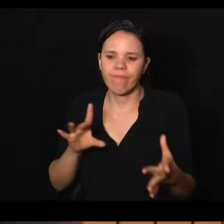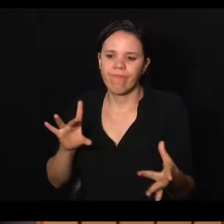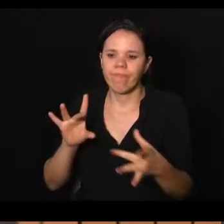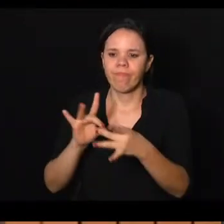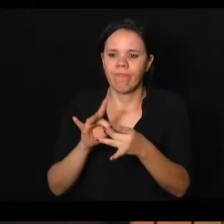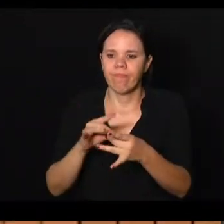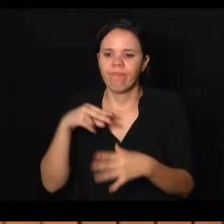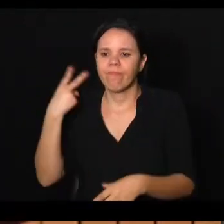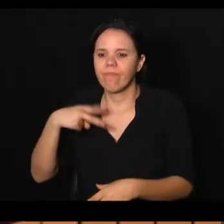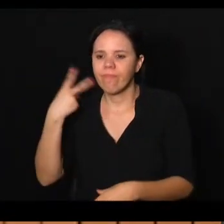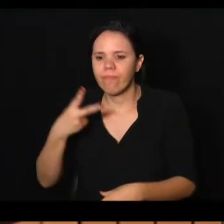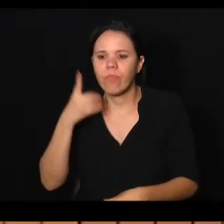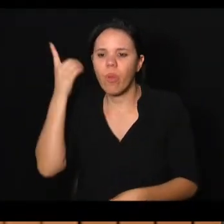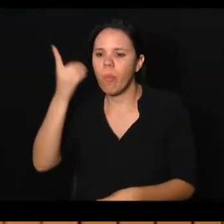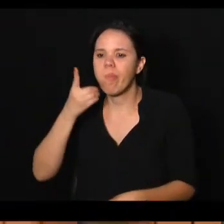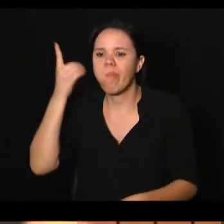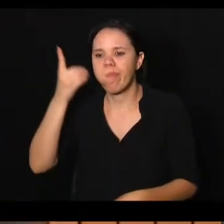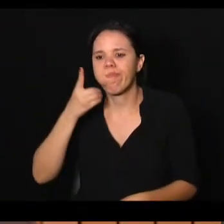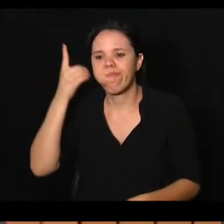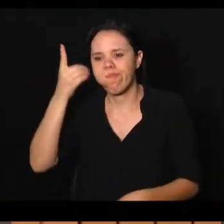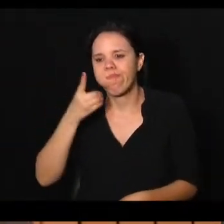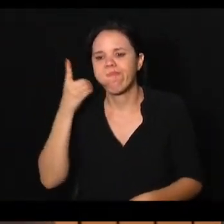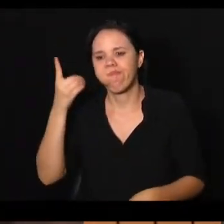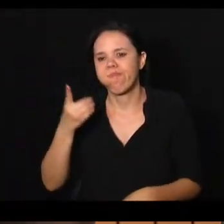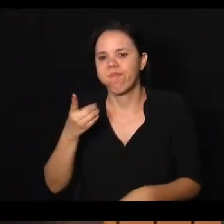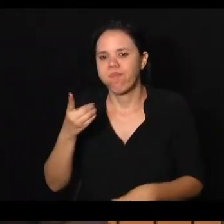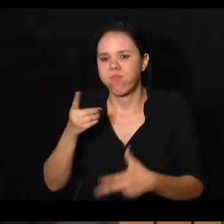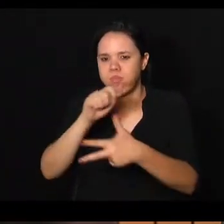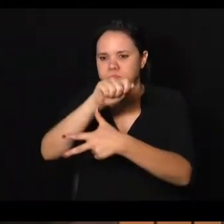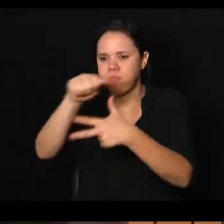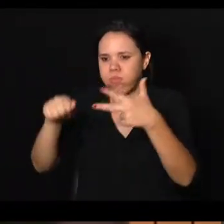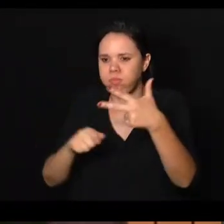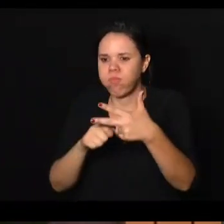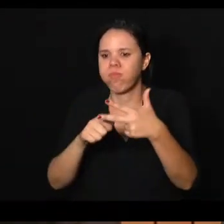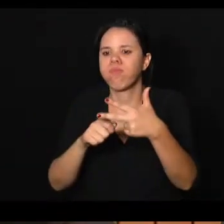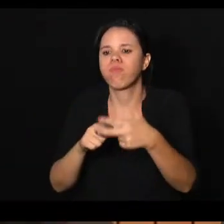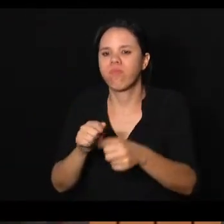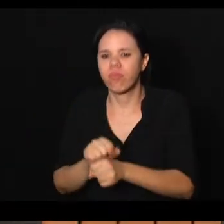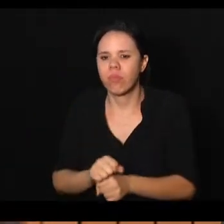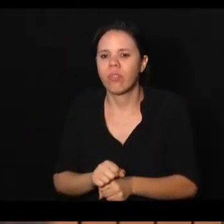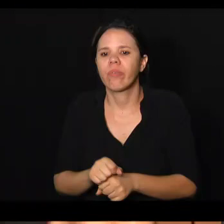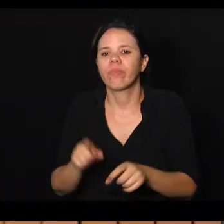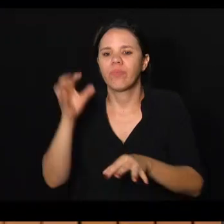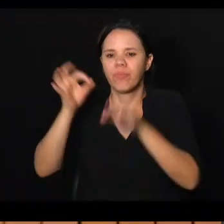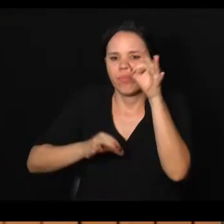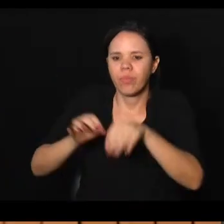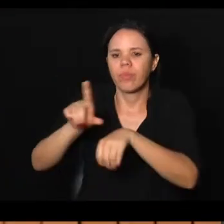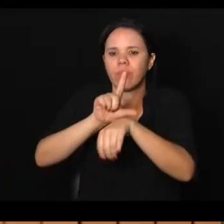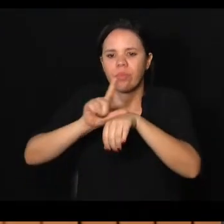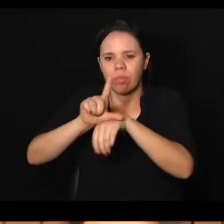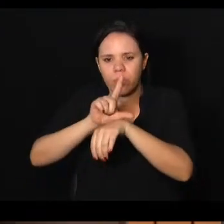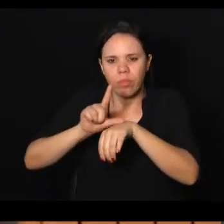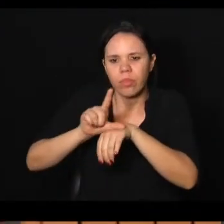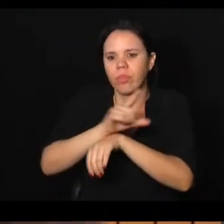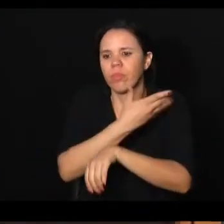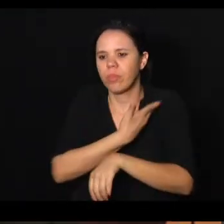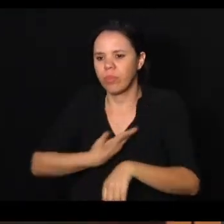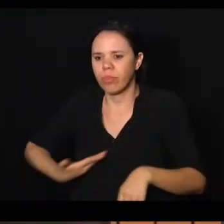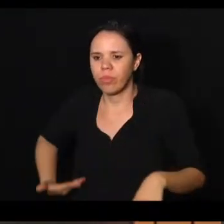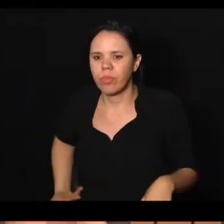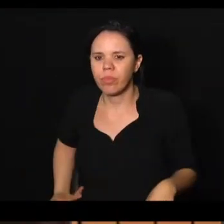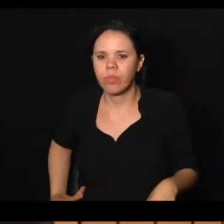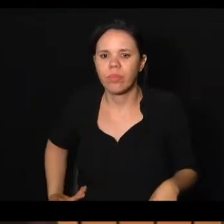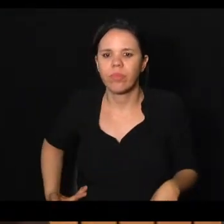vereadores, deputados, poder público, legislativo, judiciário, poder executivo,